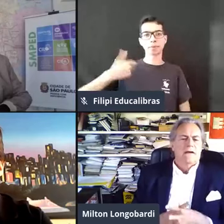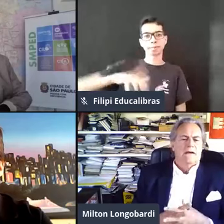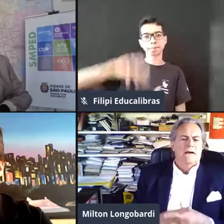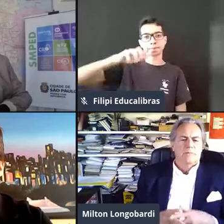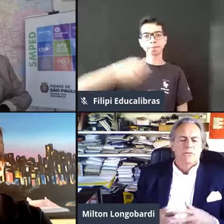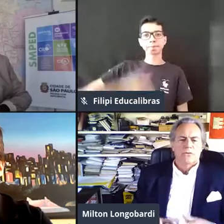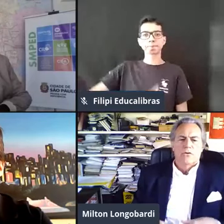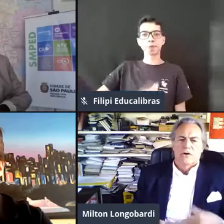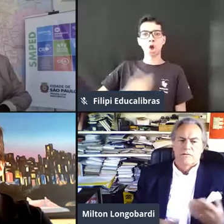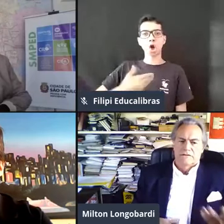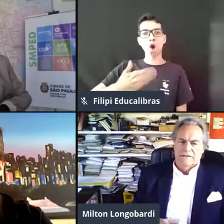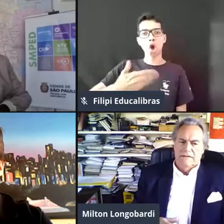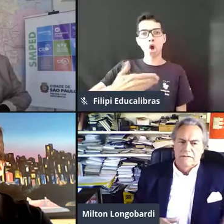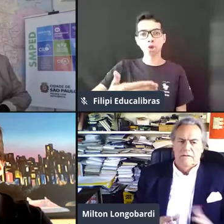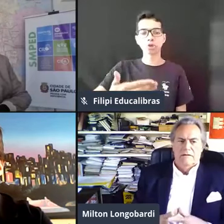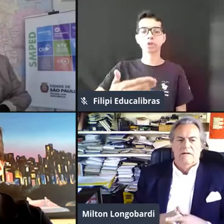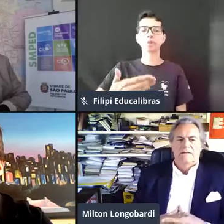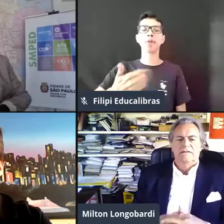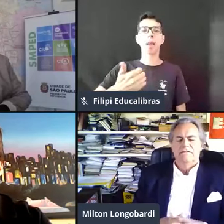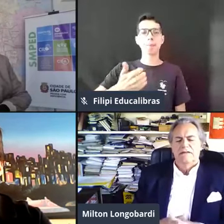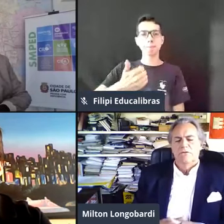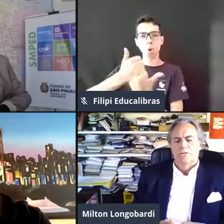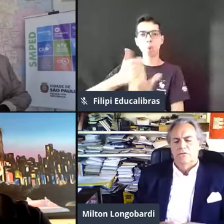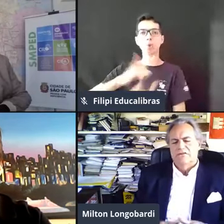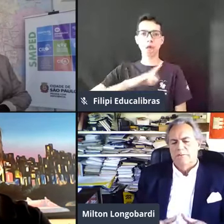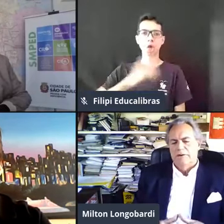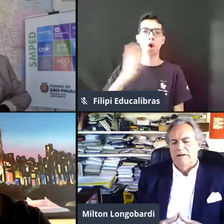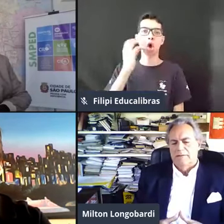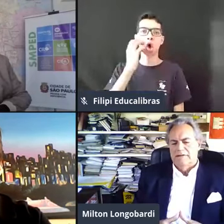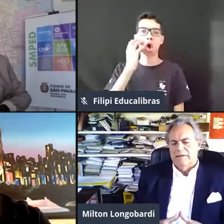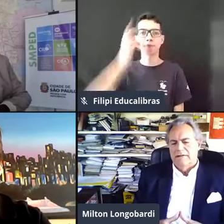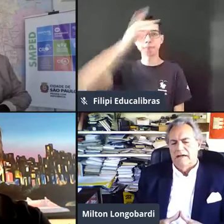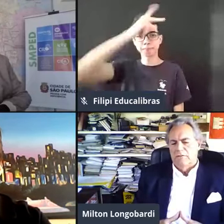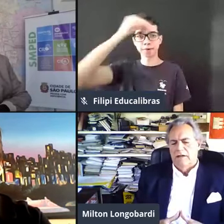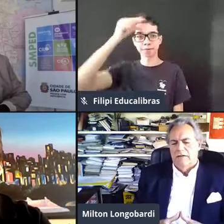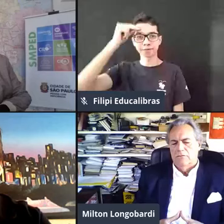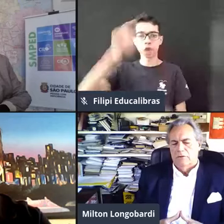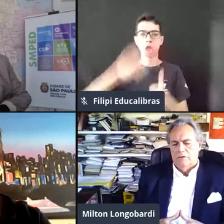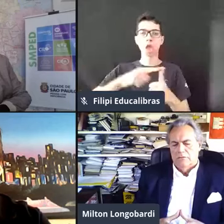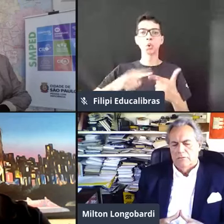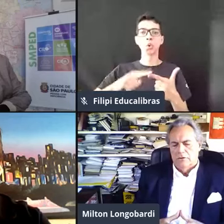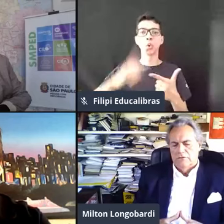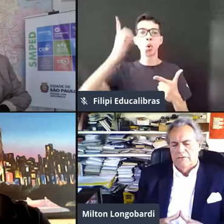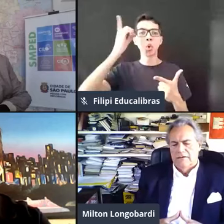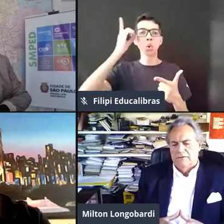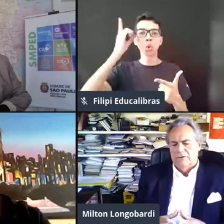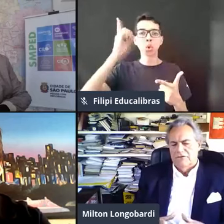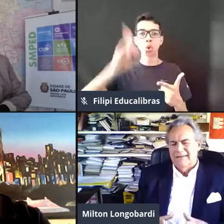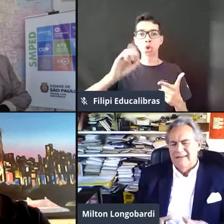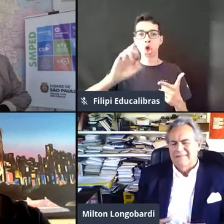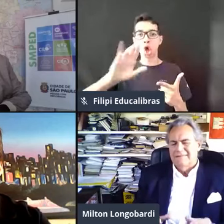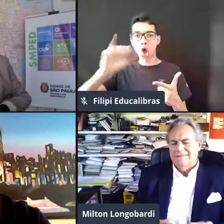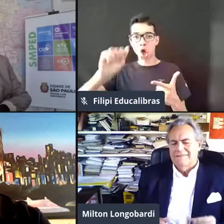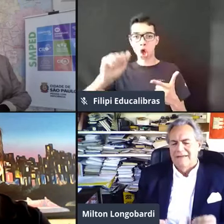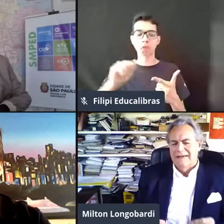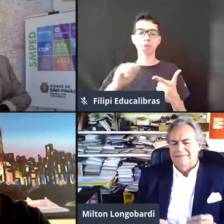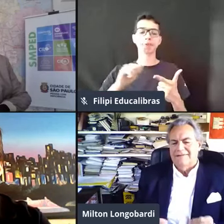prefeito Bruno Covas, que designou você para representá-lo lá no nosso evento, acho